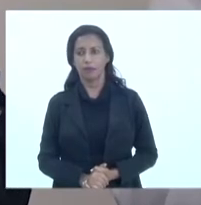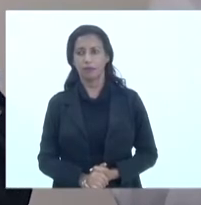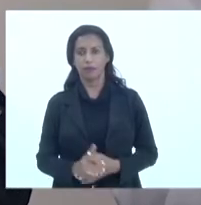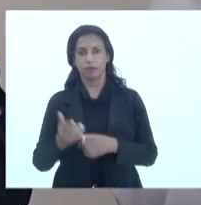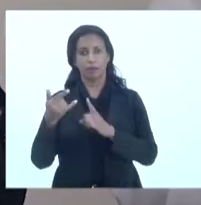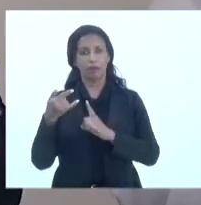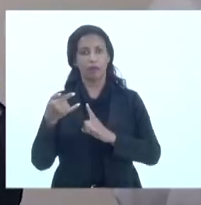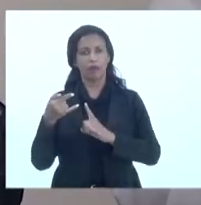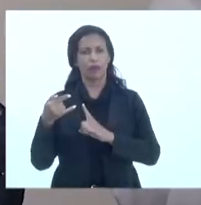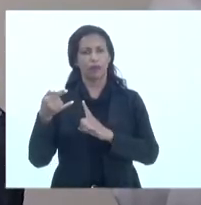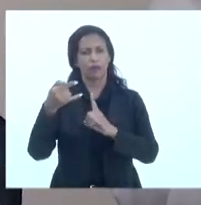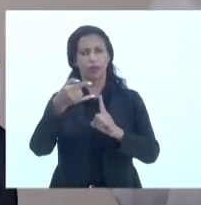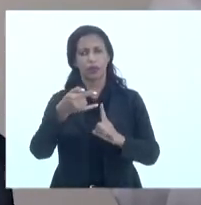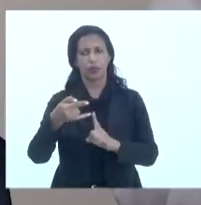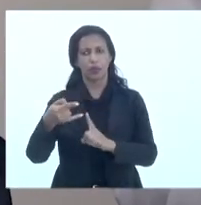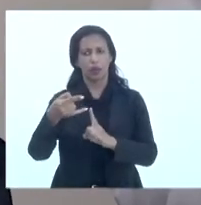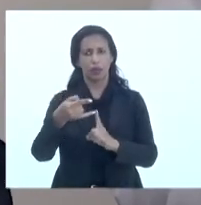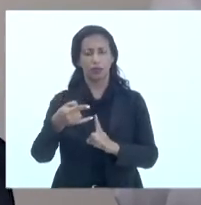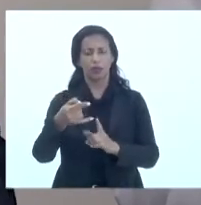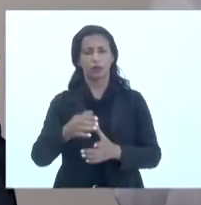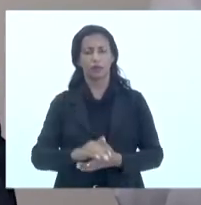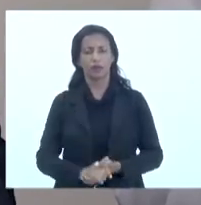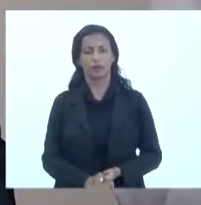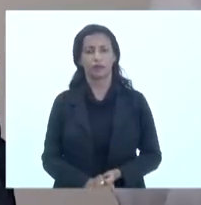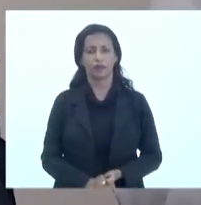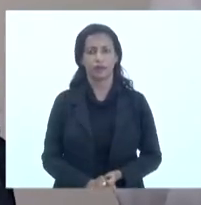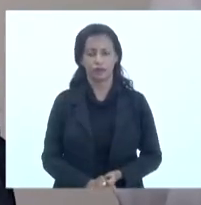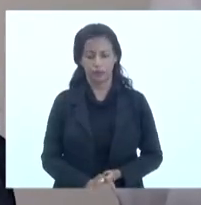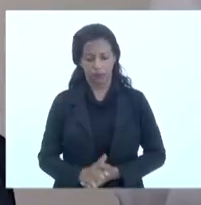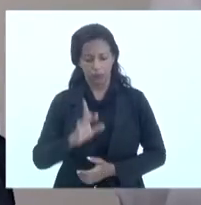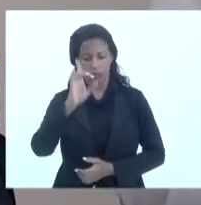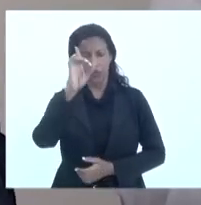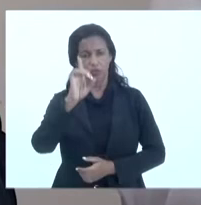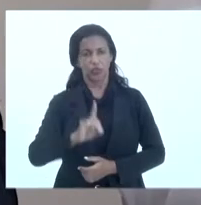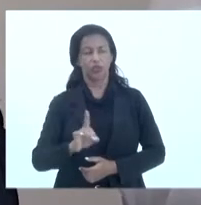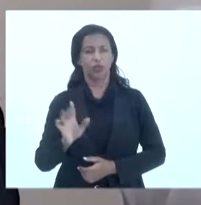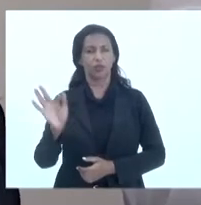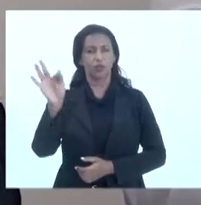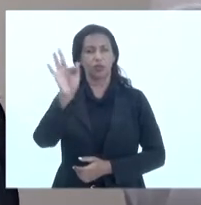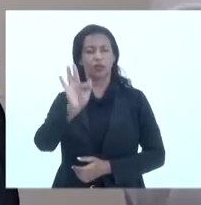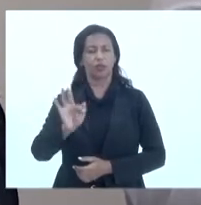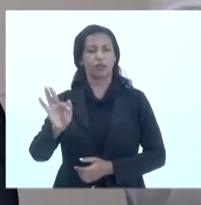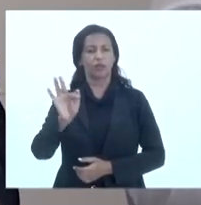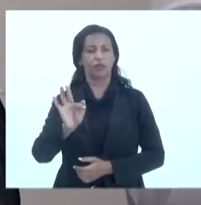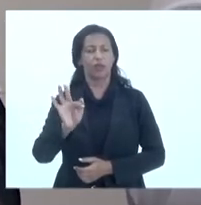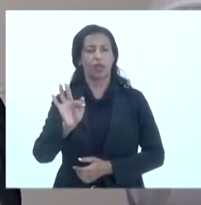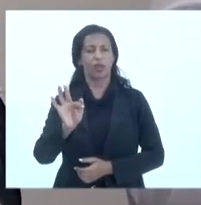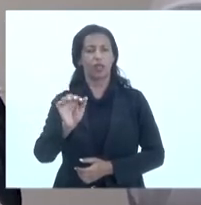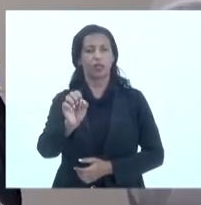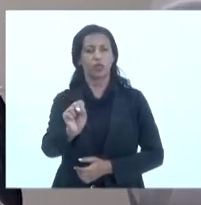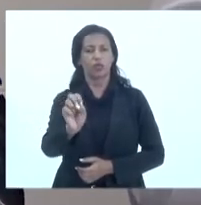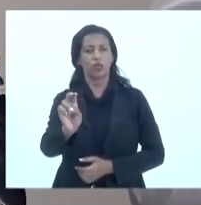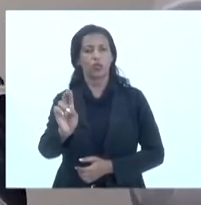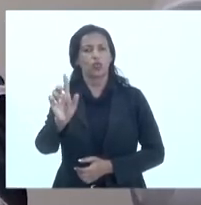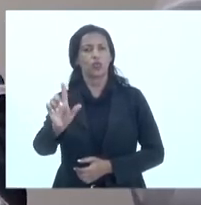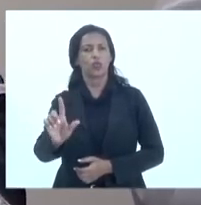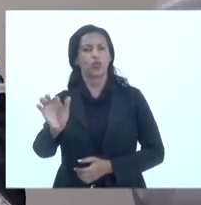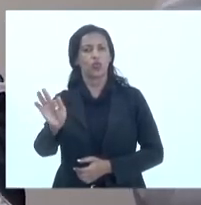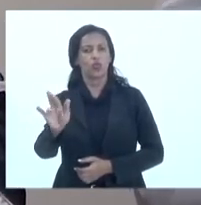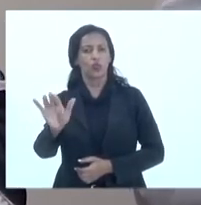Virtual está conosco o diretor-geral da Faculdade Sul-Fluminense, Cláudio